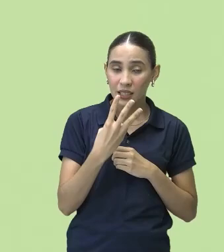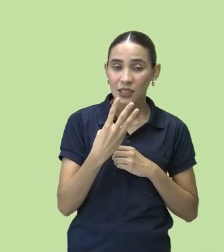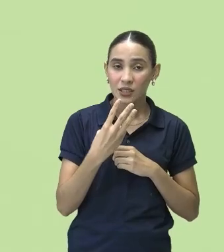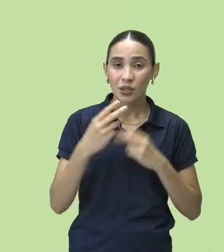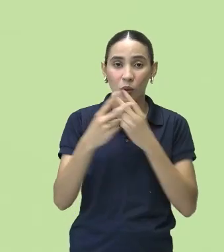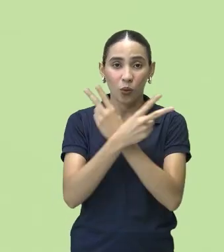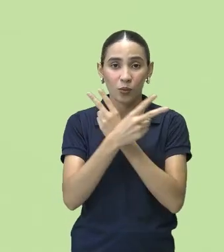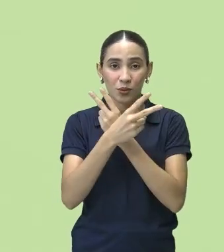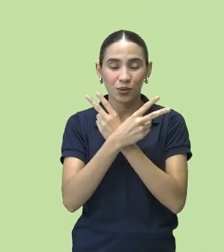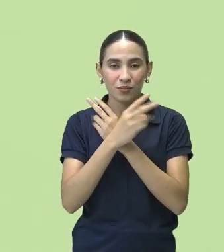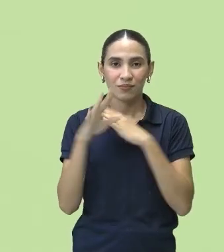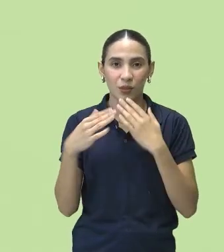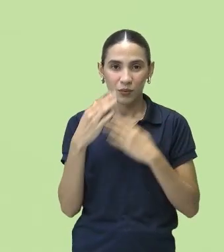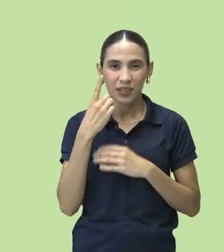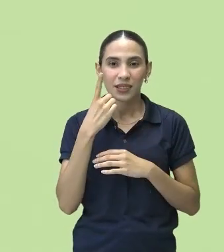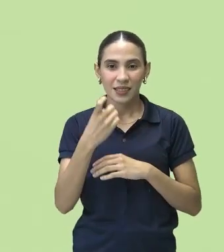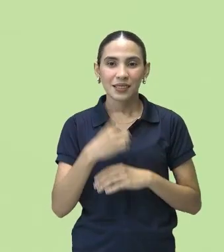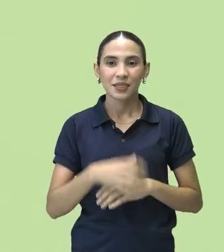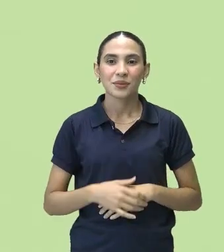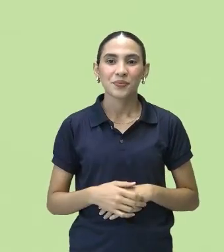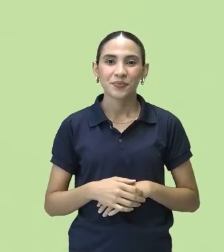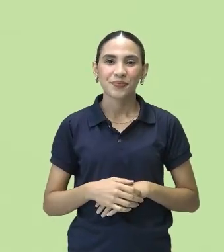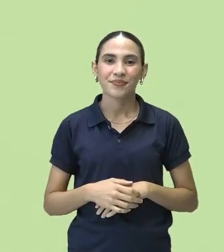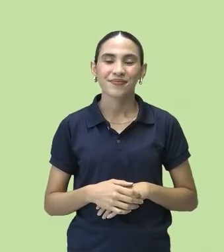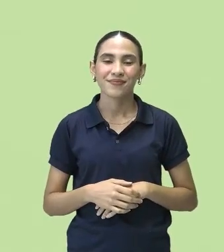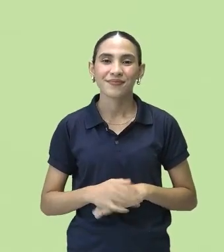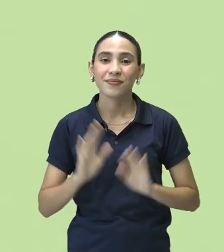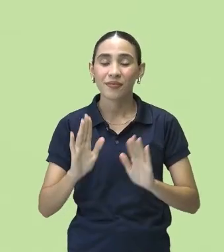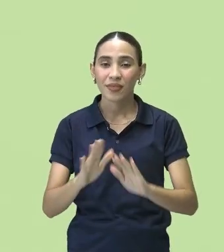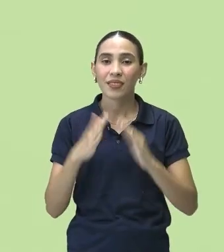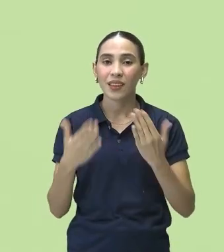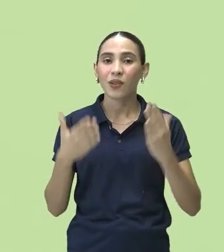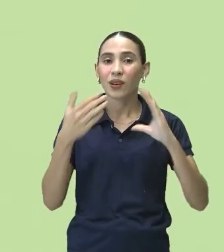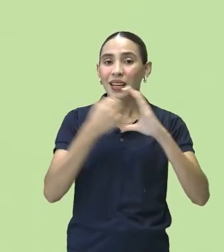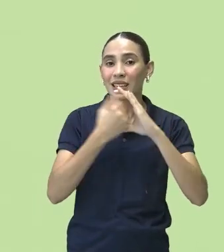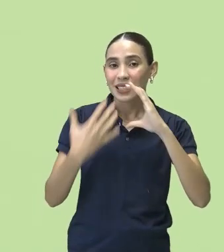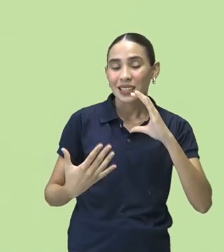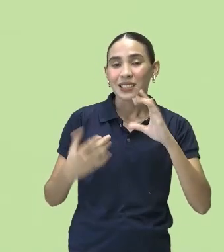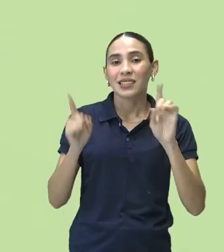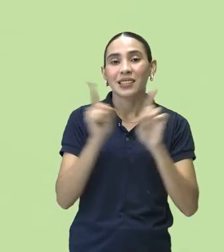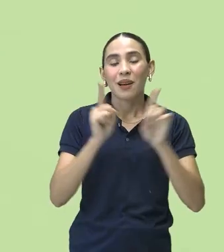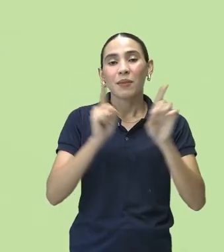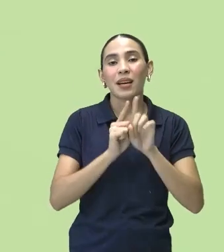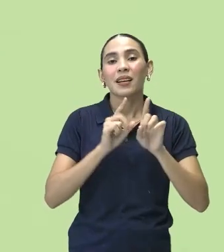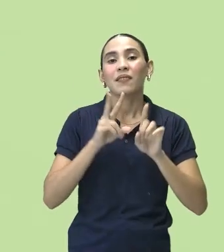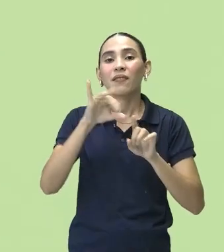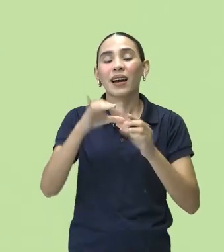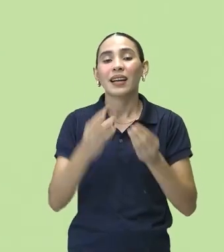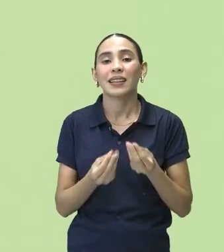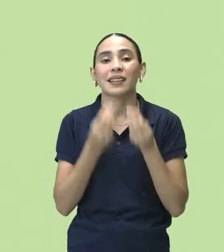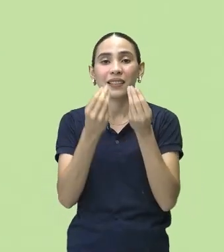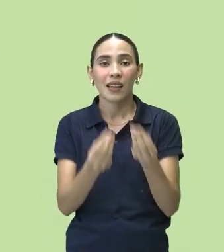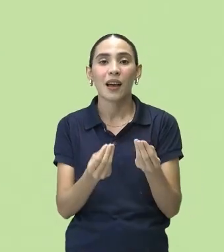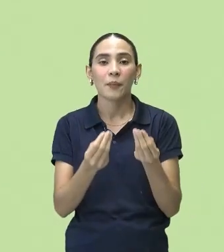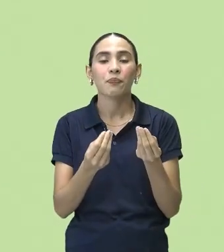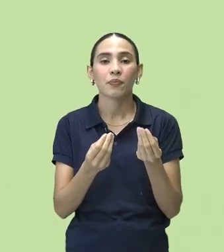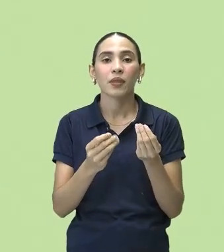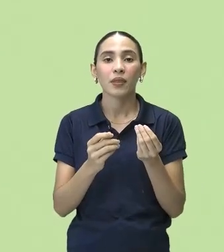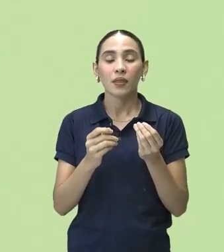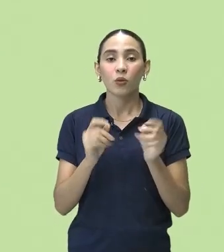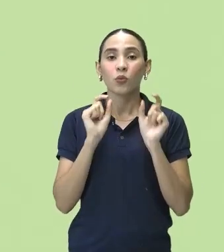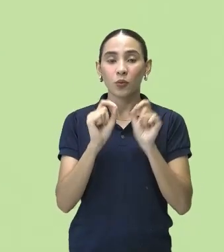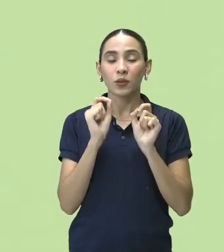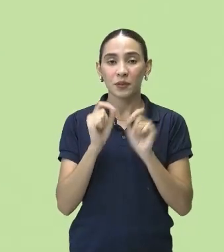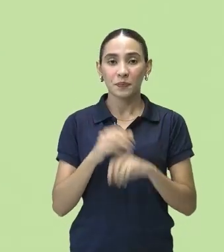cromossomos. Olha só que interessante. E essas características elas vão nos dar, esses pares de